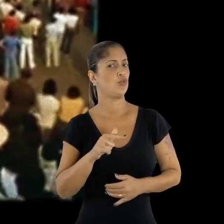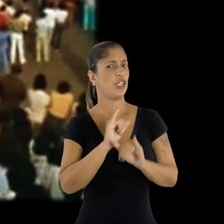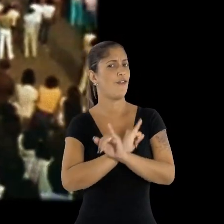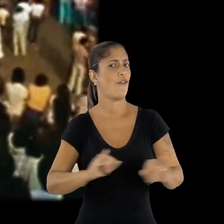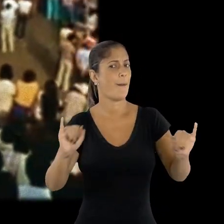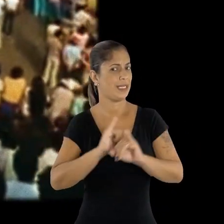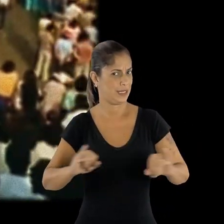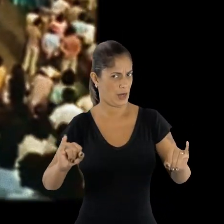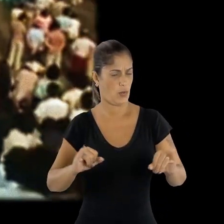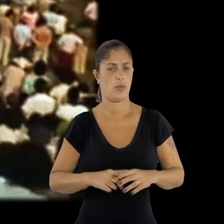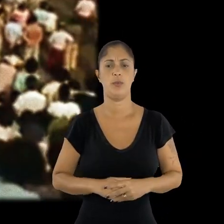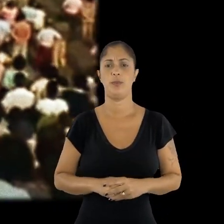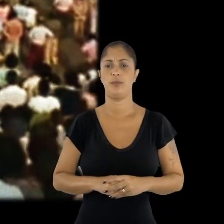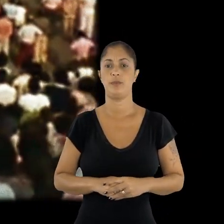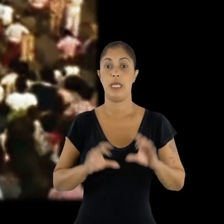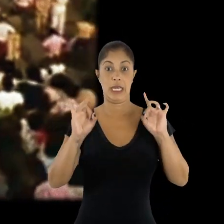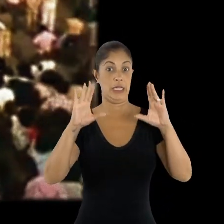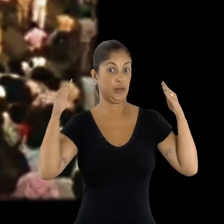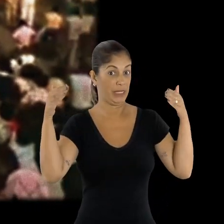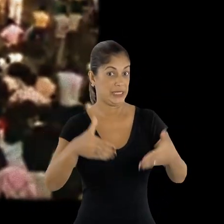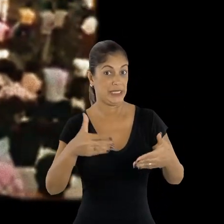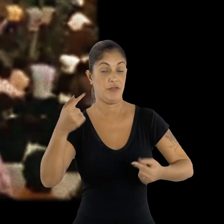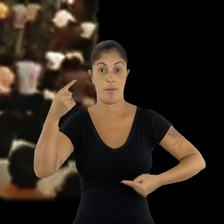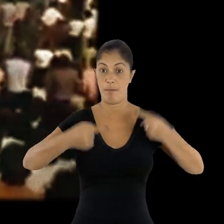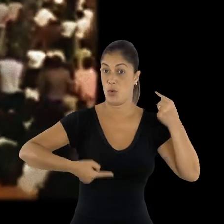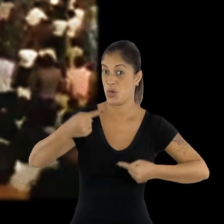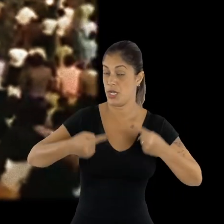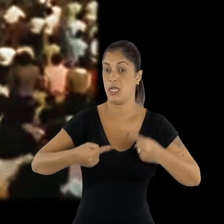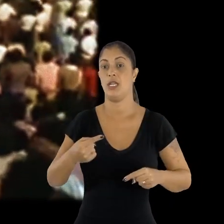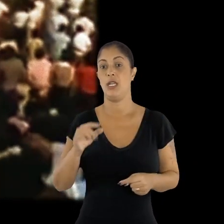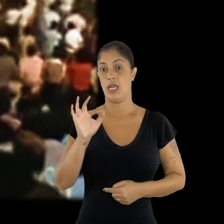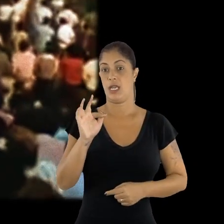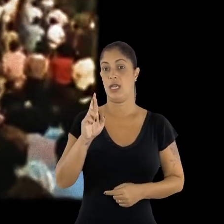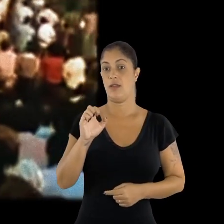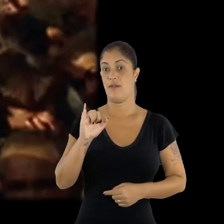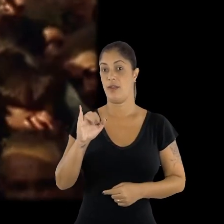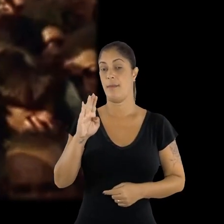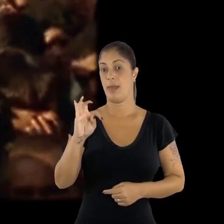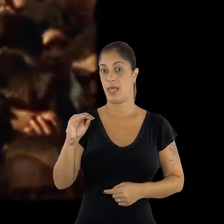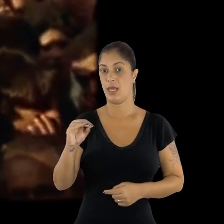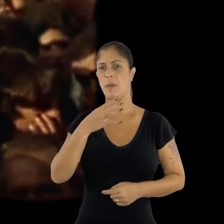tinha essas informações, em especial da política, de Frei